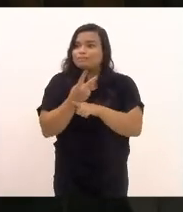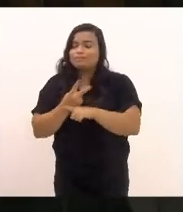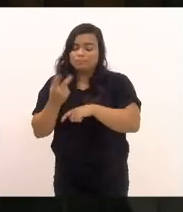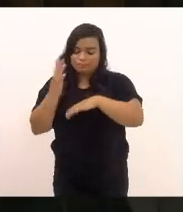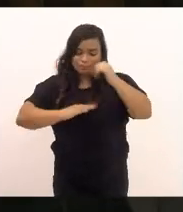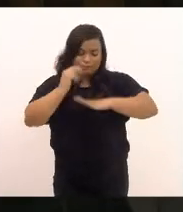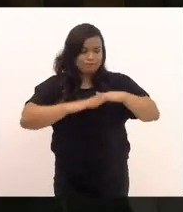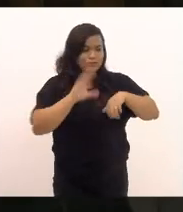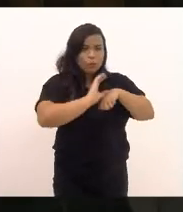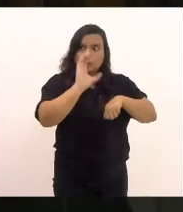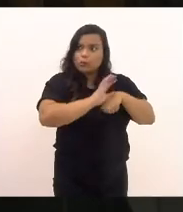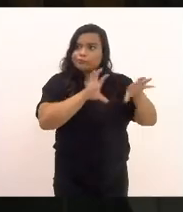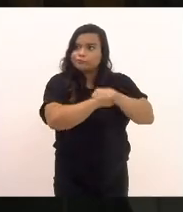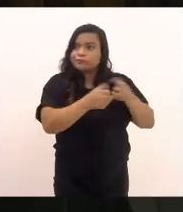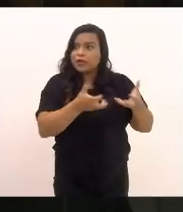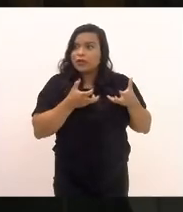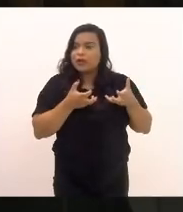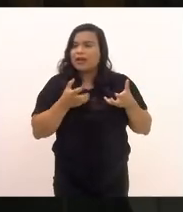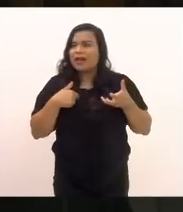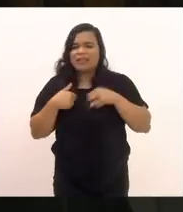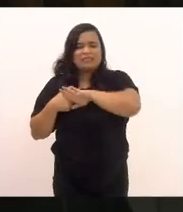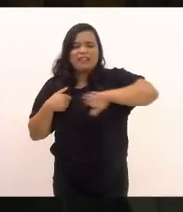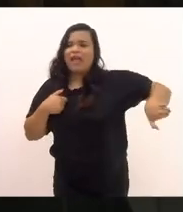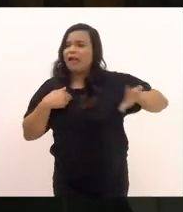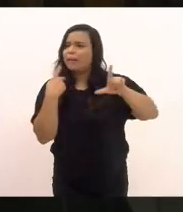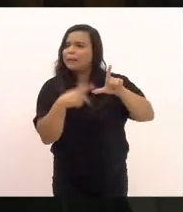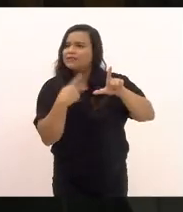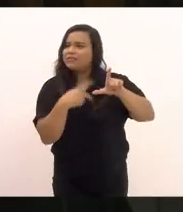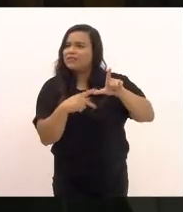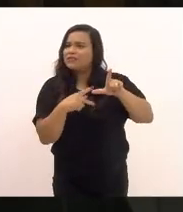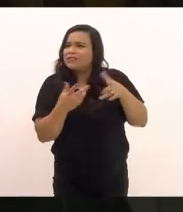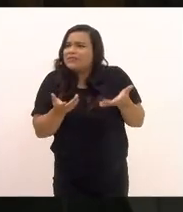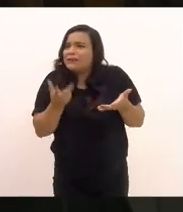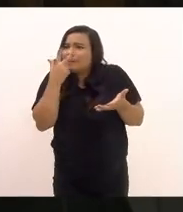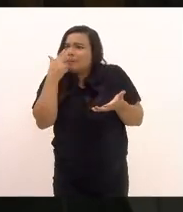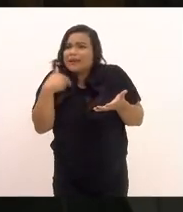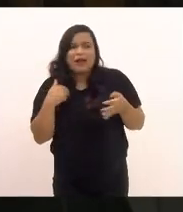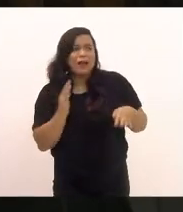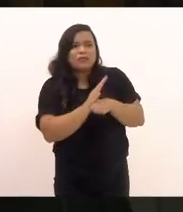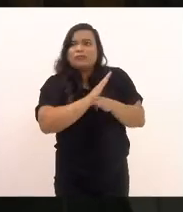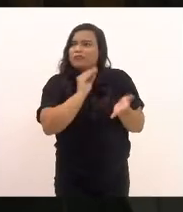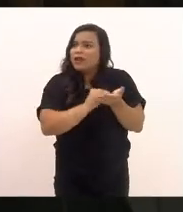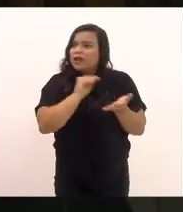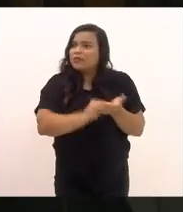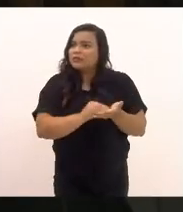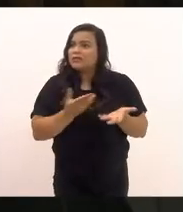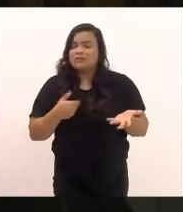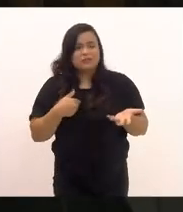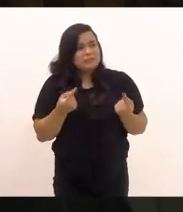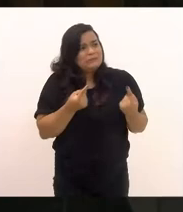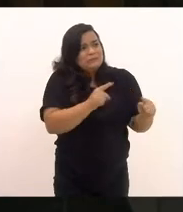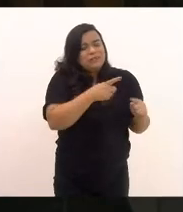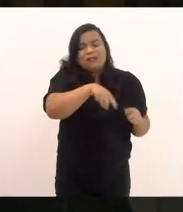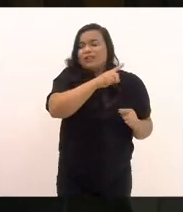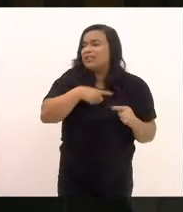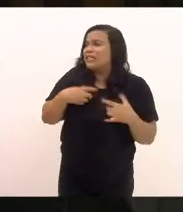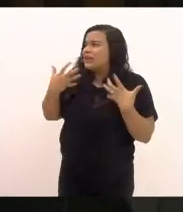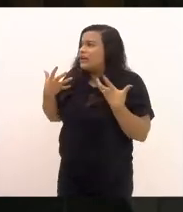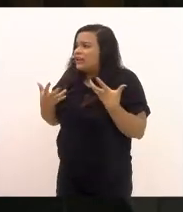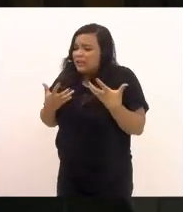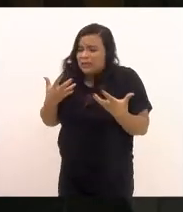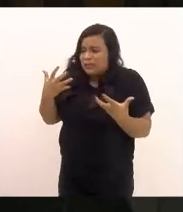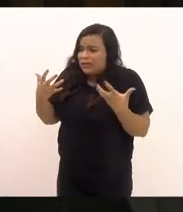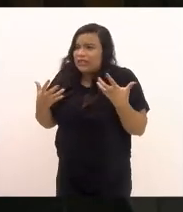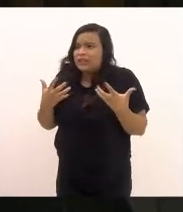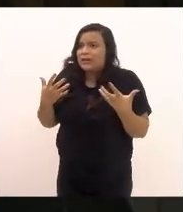qualificada. Negar esses estudantes o passe livre era um contrassenso, que fazia com que esses estudantes fossem expulsos do banco